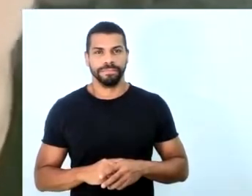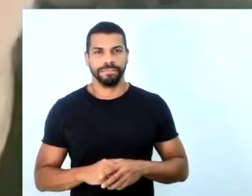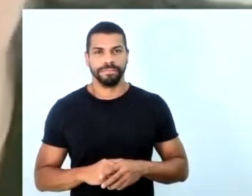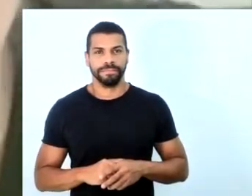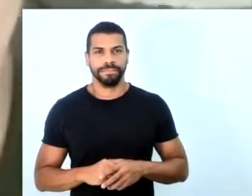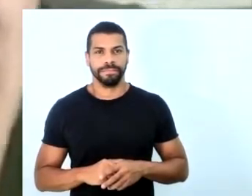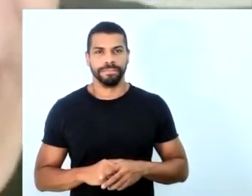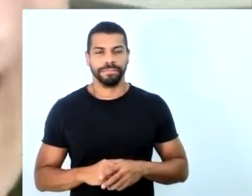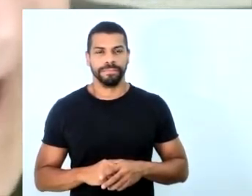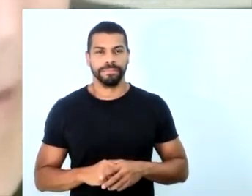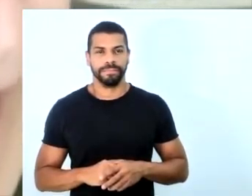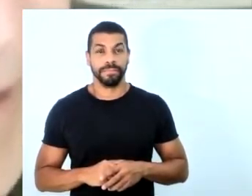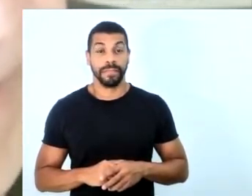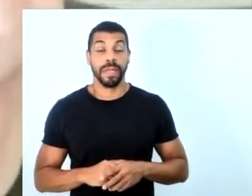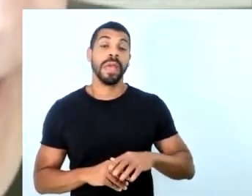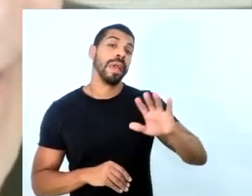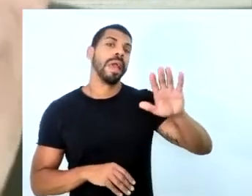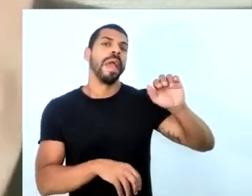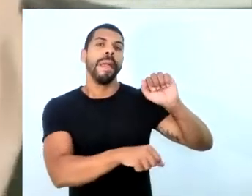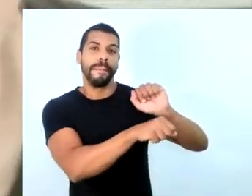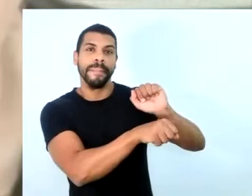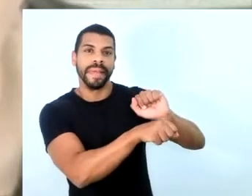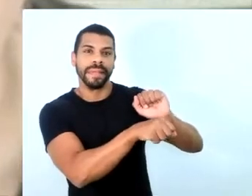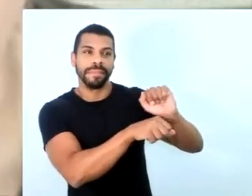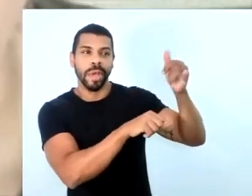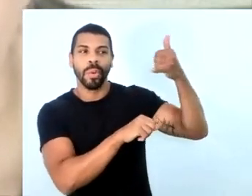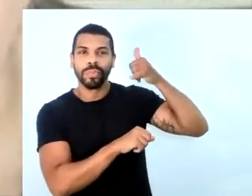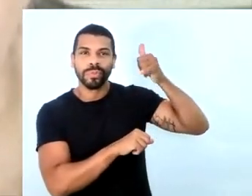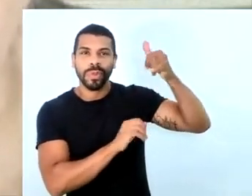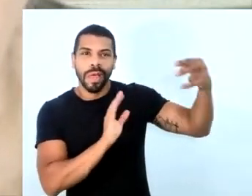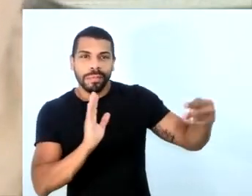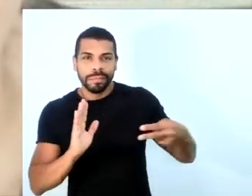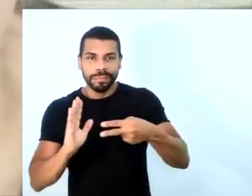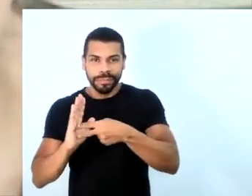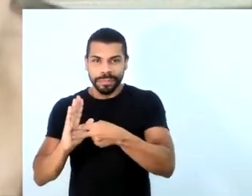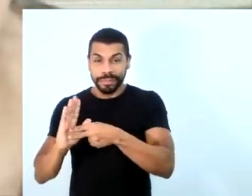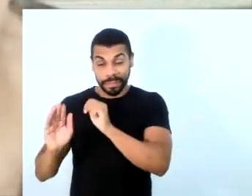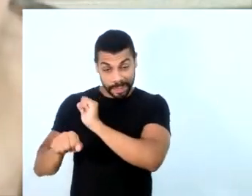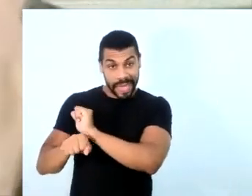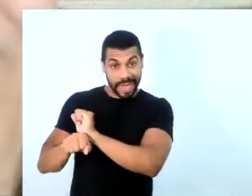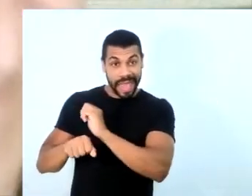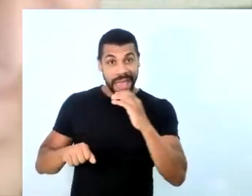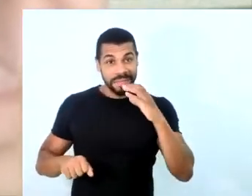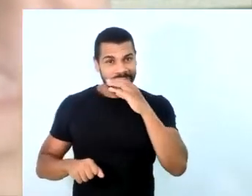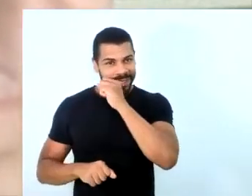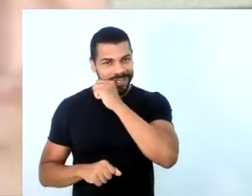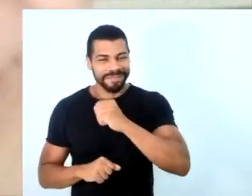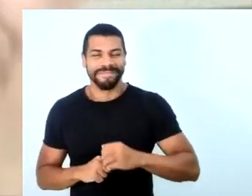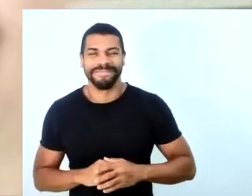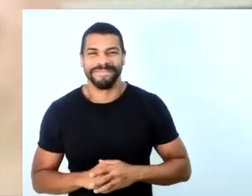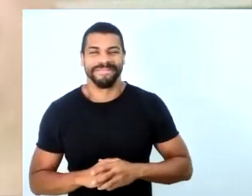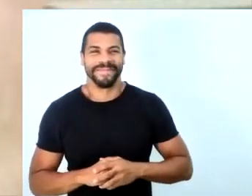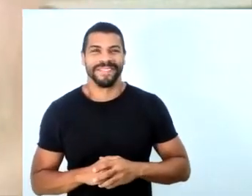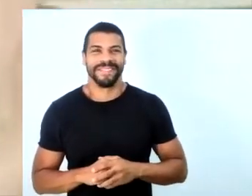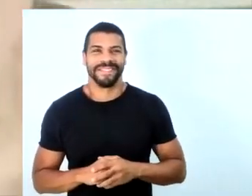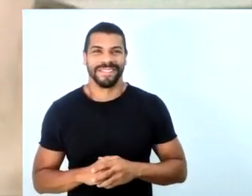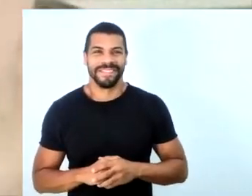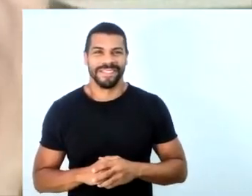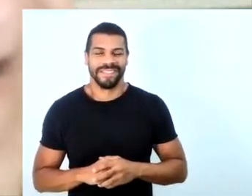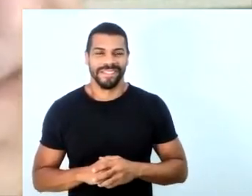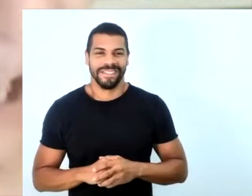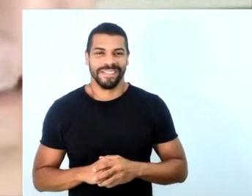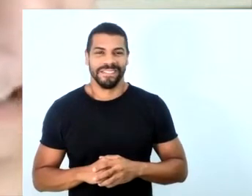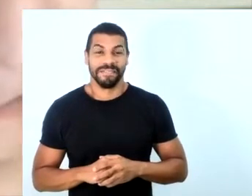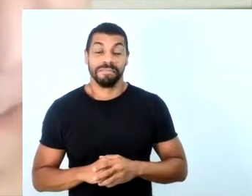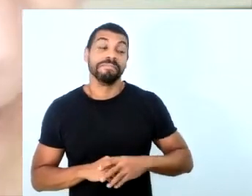Sim. E o Léo Vou só também botar aqui o perguntou. celular para carregar, para só um pouquinho. Mas pode seguir, estou ouvindo. É